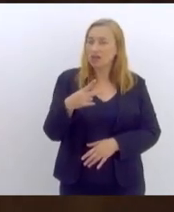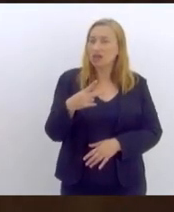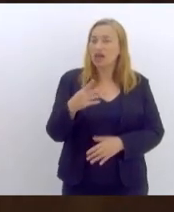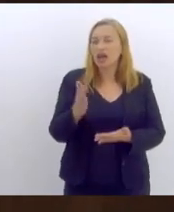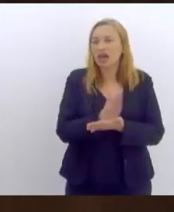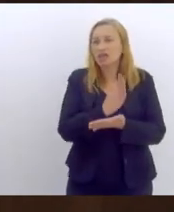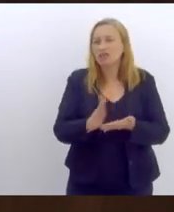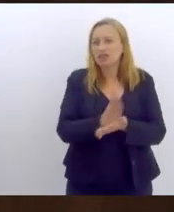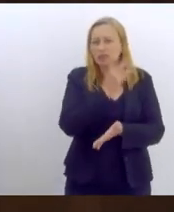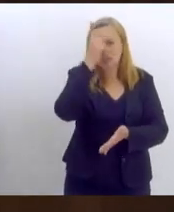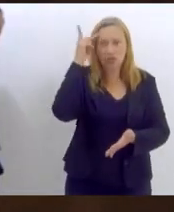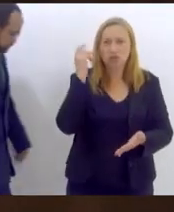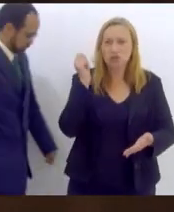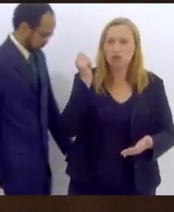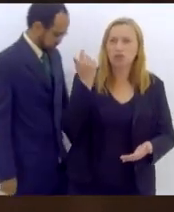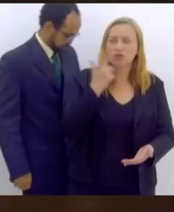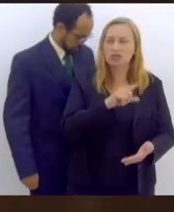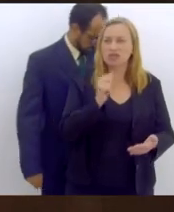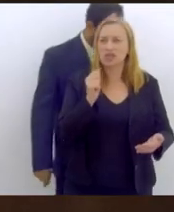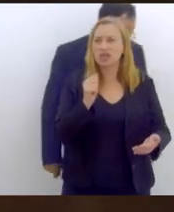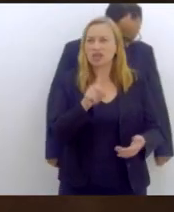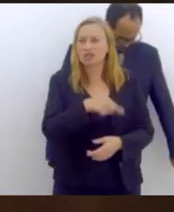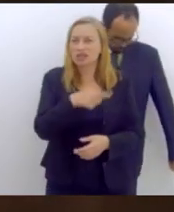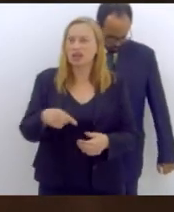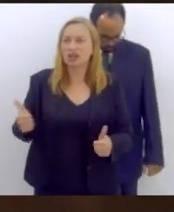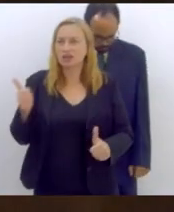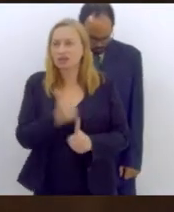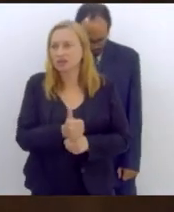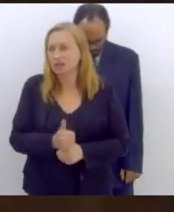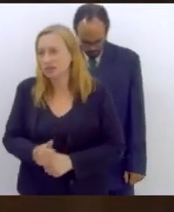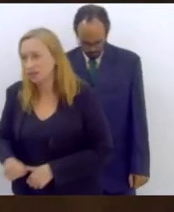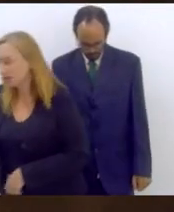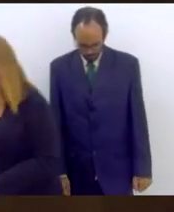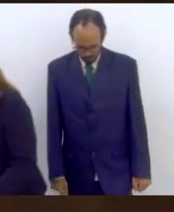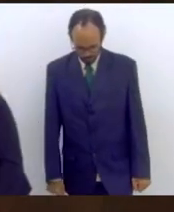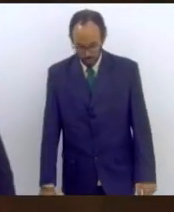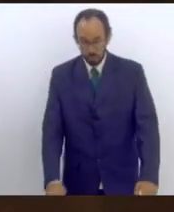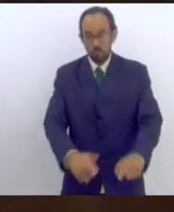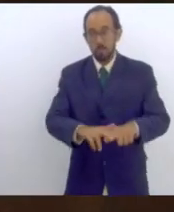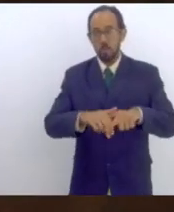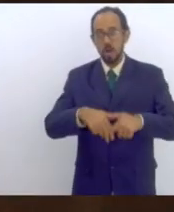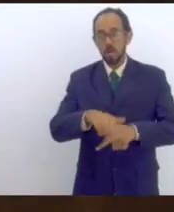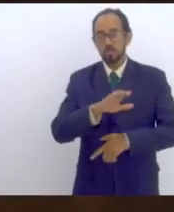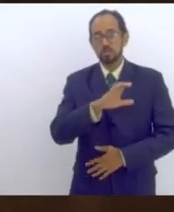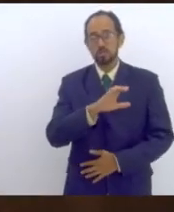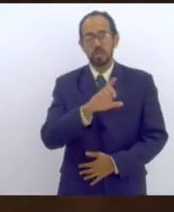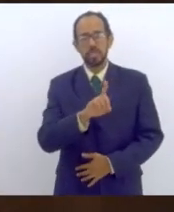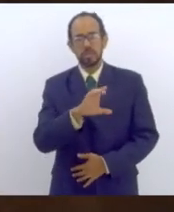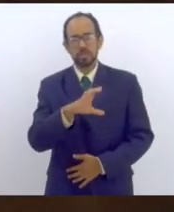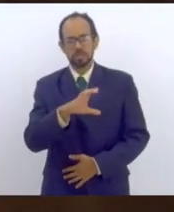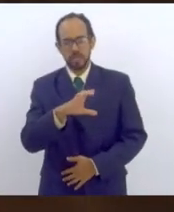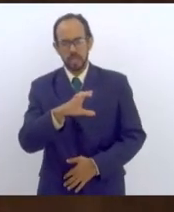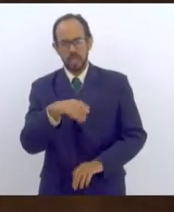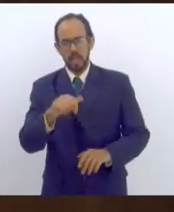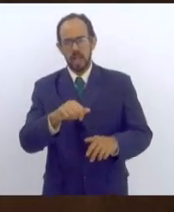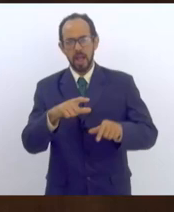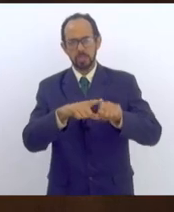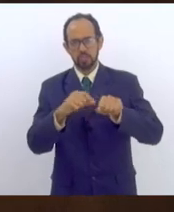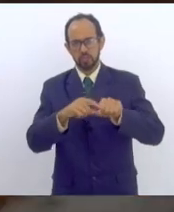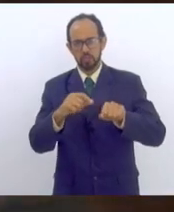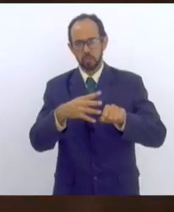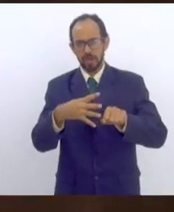consegue cancelar, justamente porque está previsto no CDC, no artigo 49, mas as operadoras de cartão de